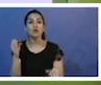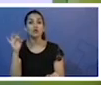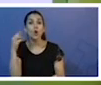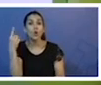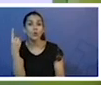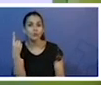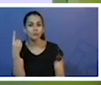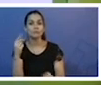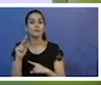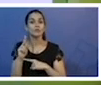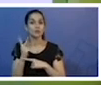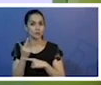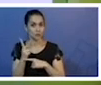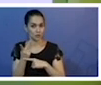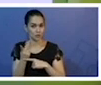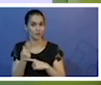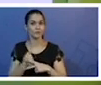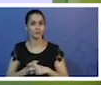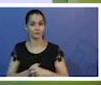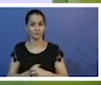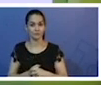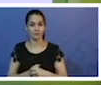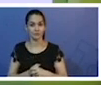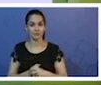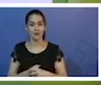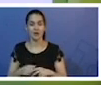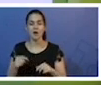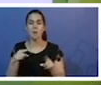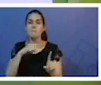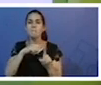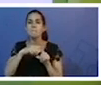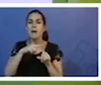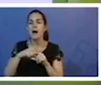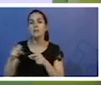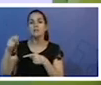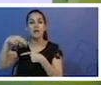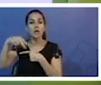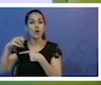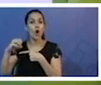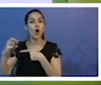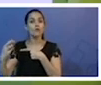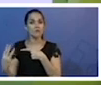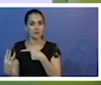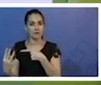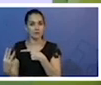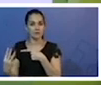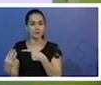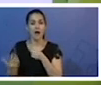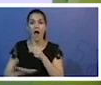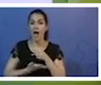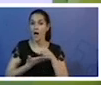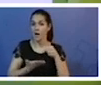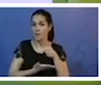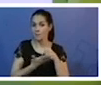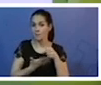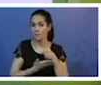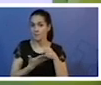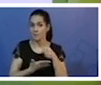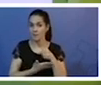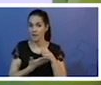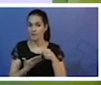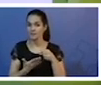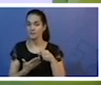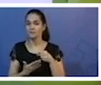um? Então, ele libera um hidrogênio mais o NO3. A base, que é o hidróxido de